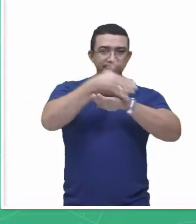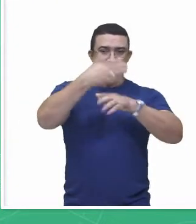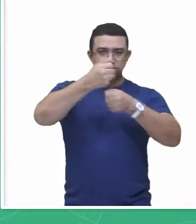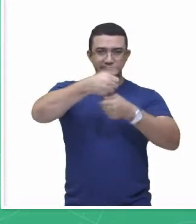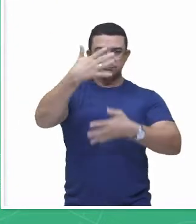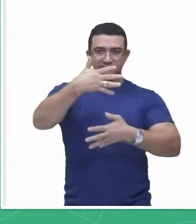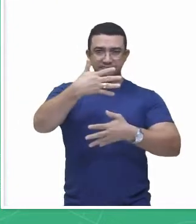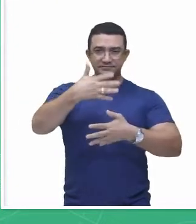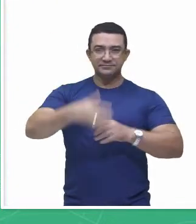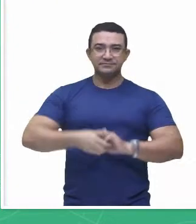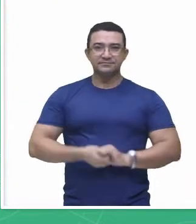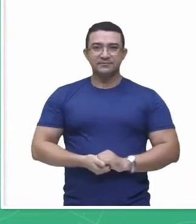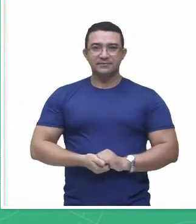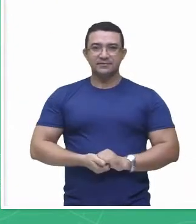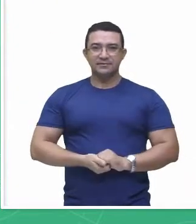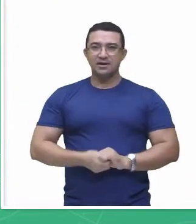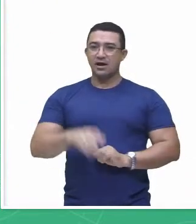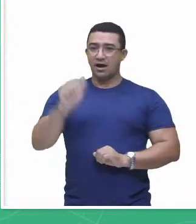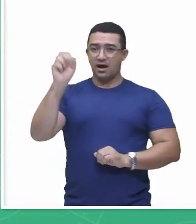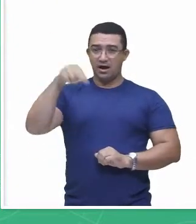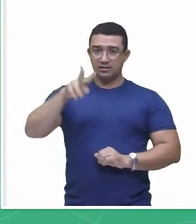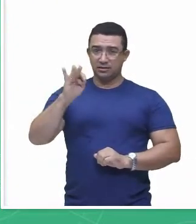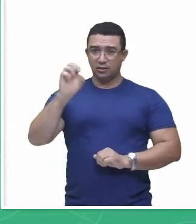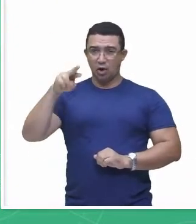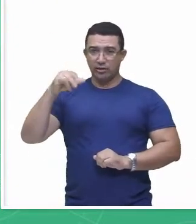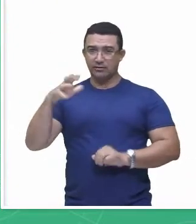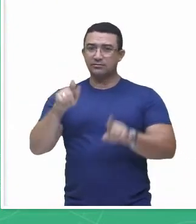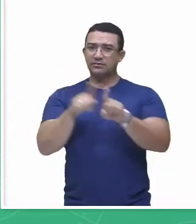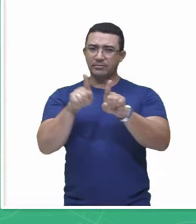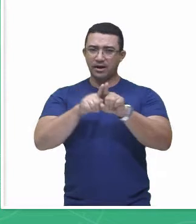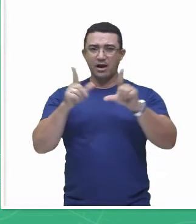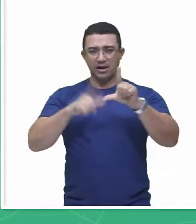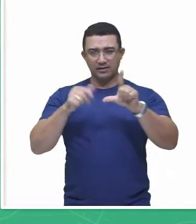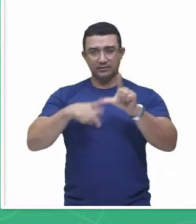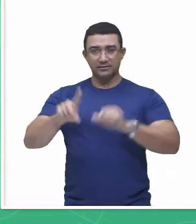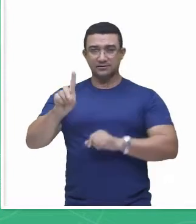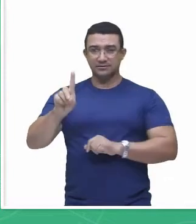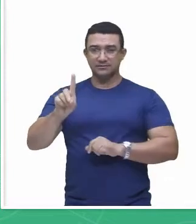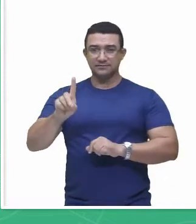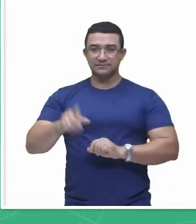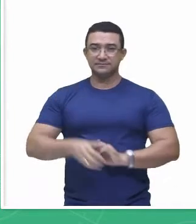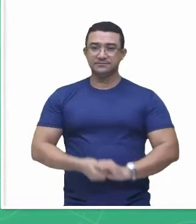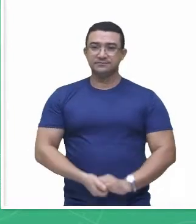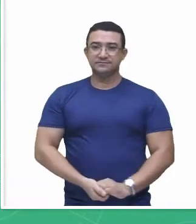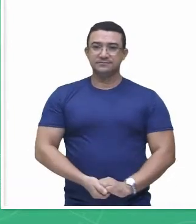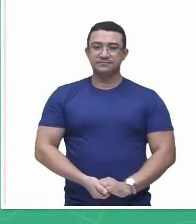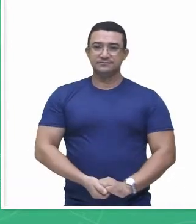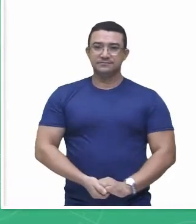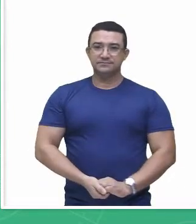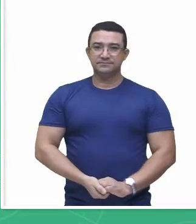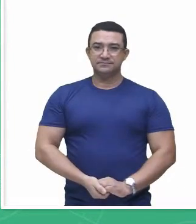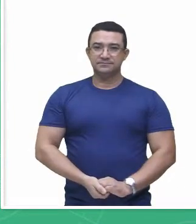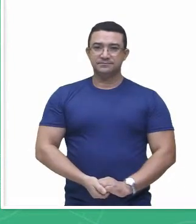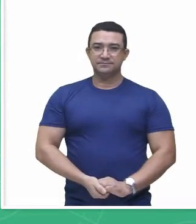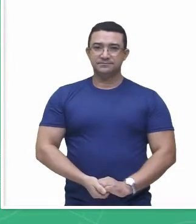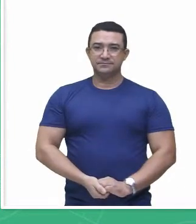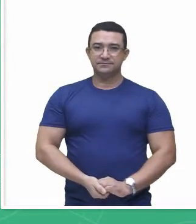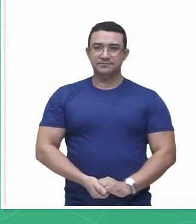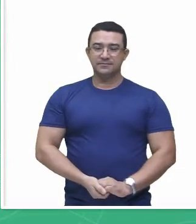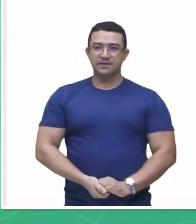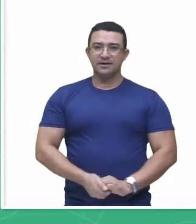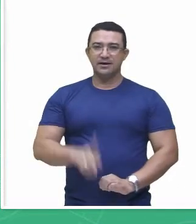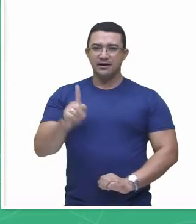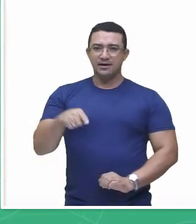falou letra D, a Antônia está falando, que a letra D também, ela é lá da